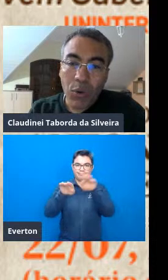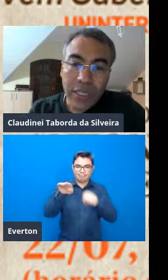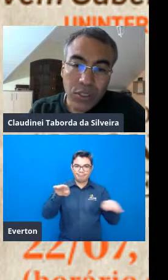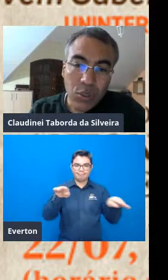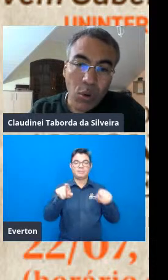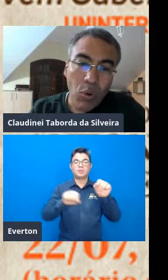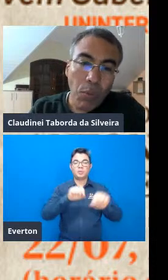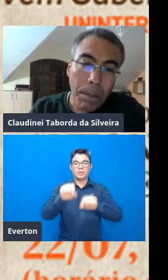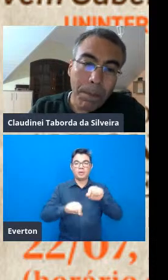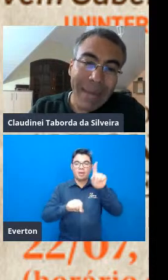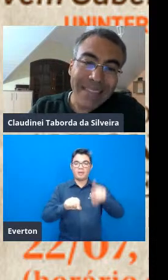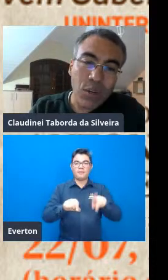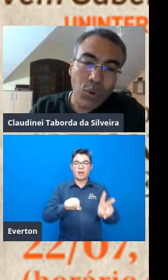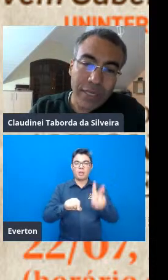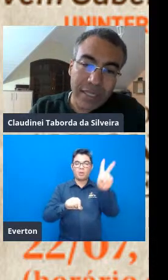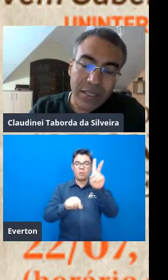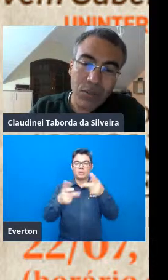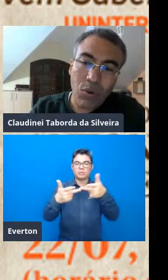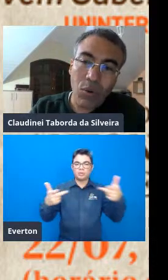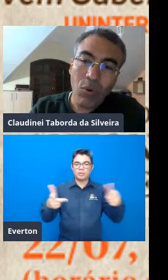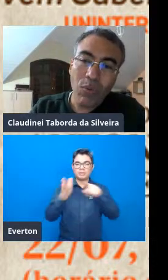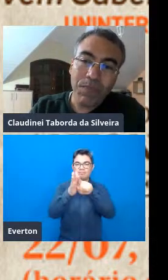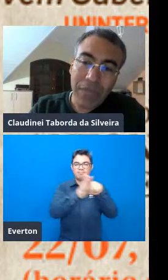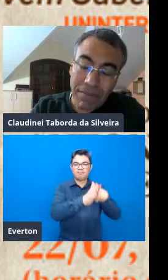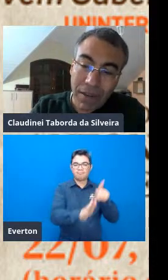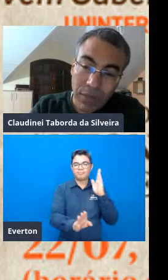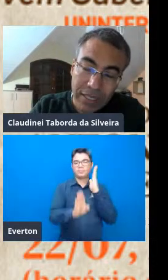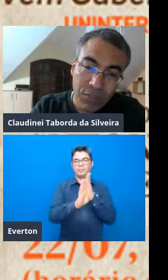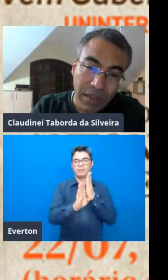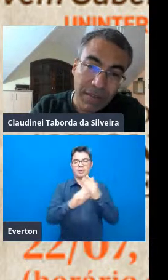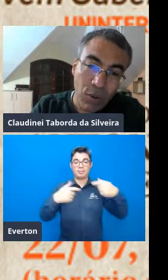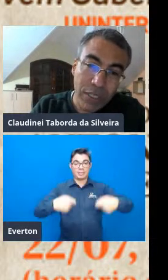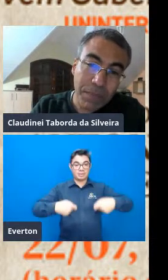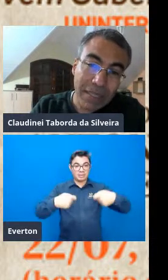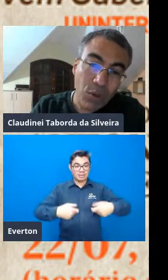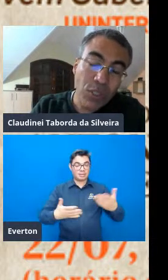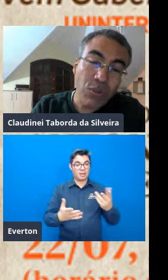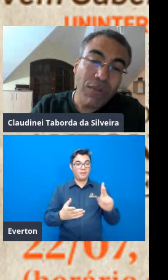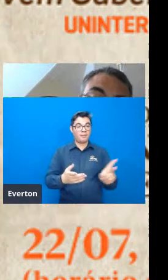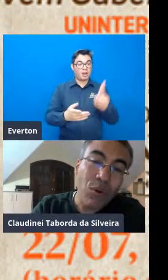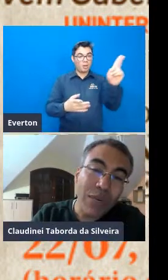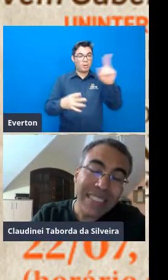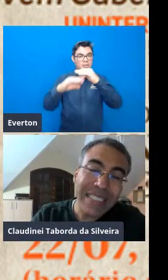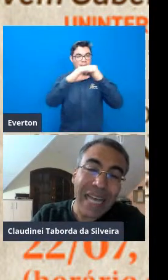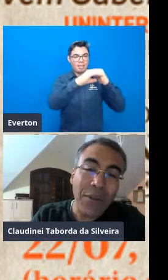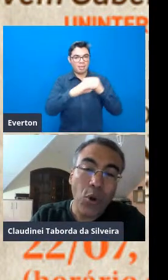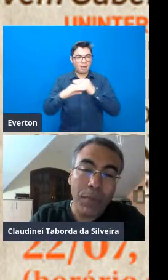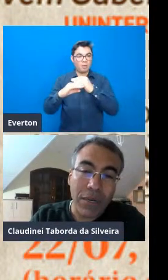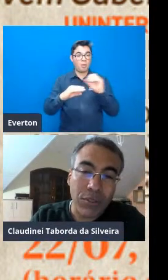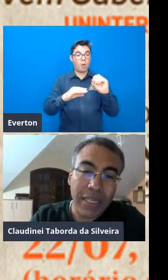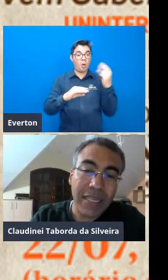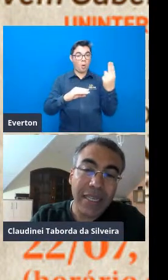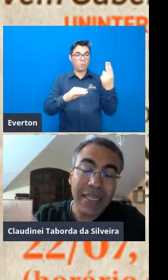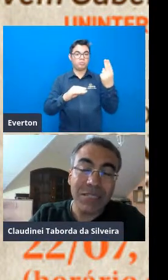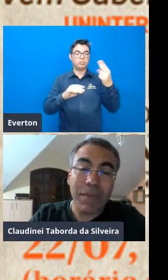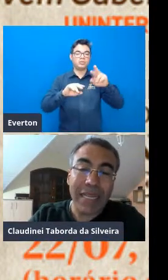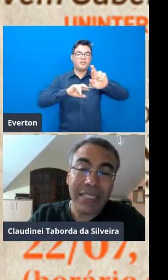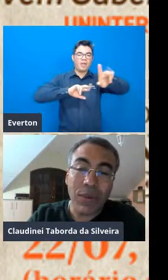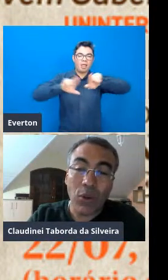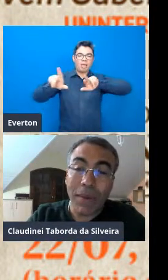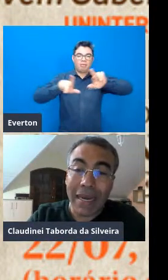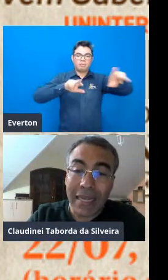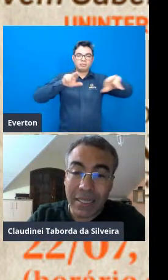valores ou padrões ou identificar valores padrões ou valores anômalos que